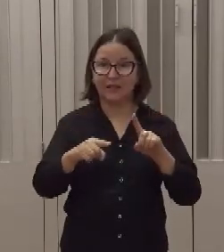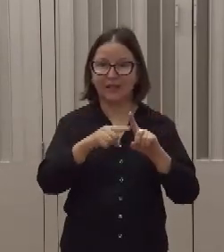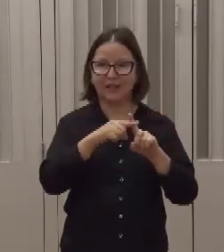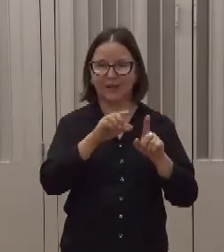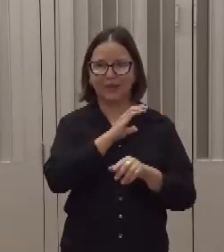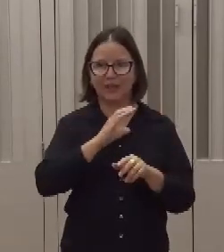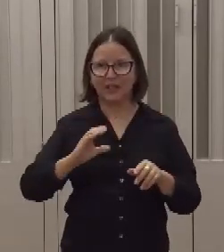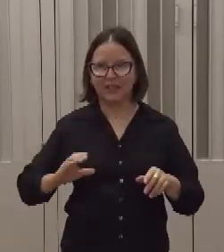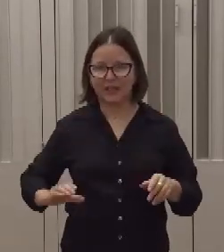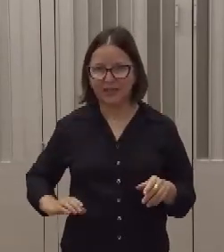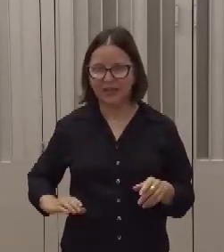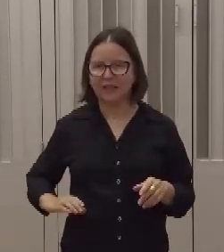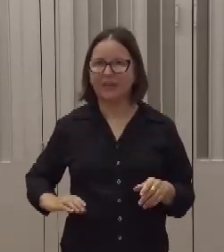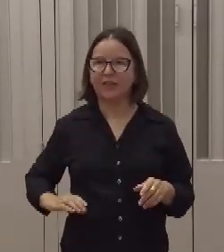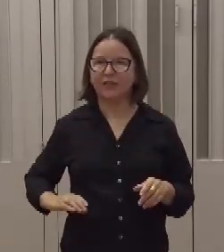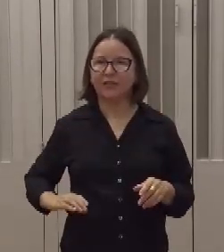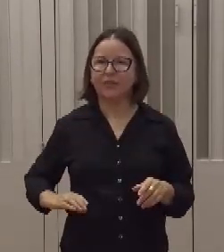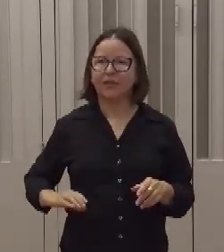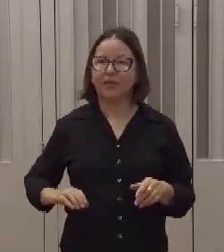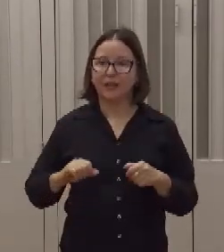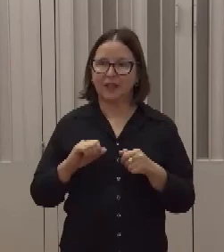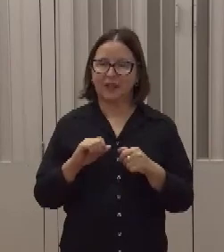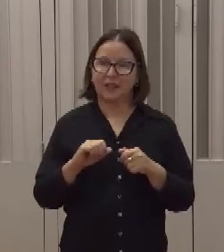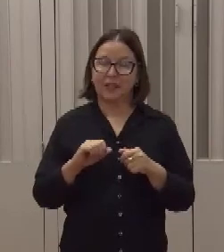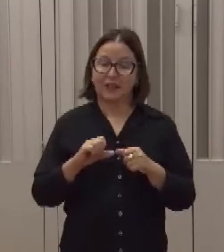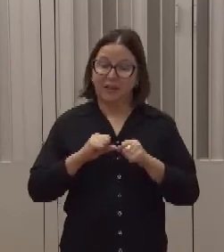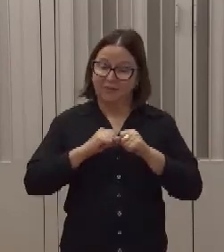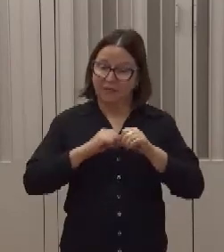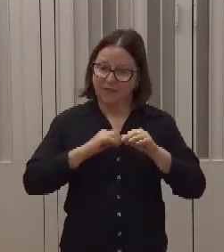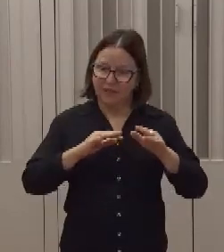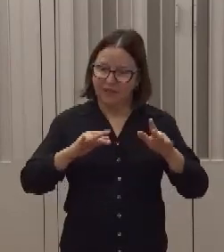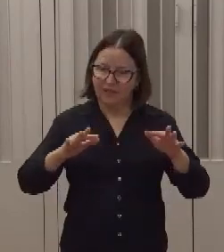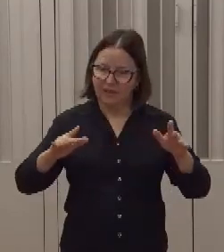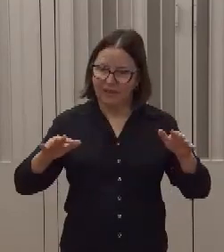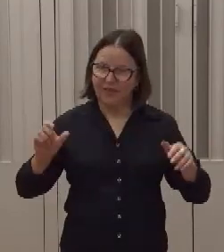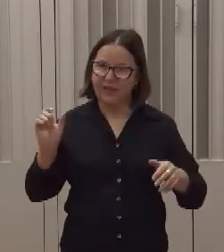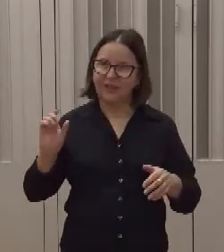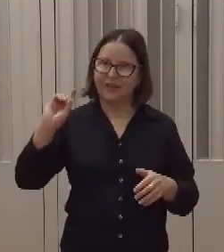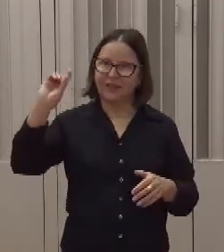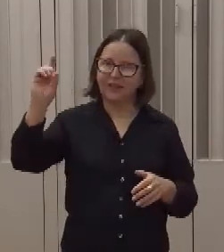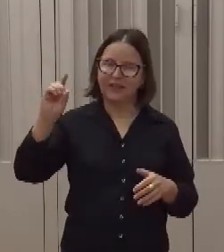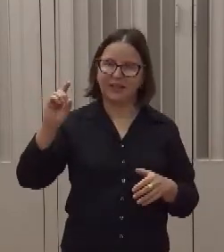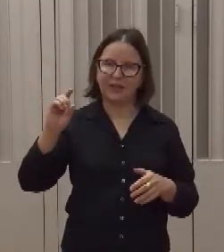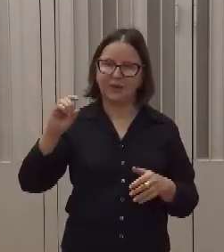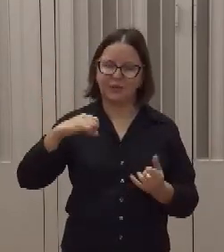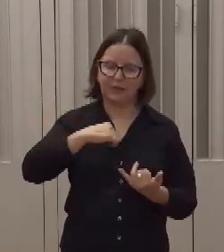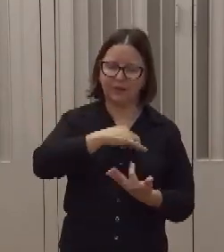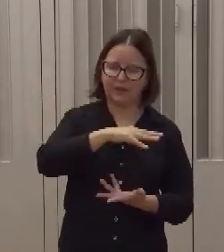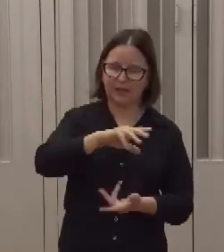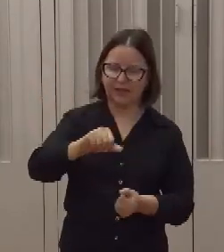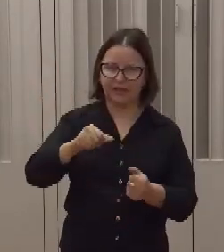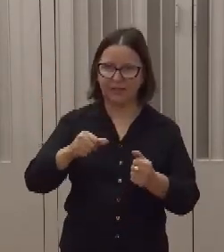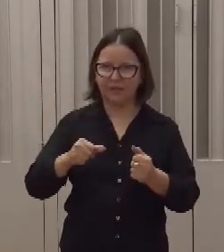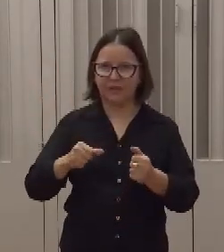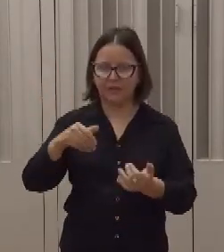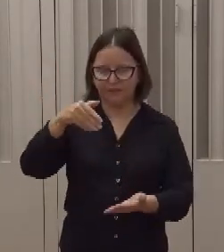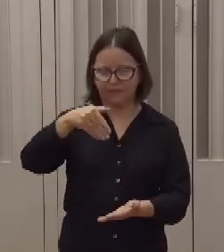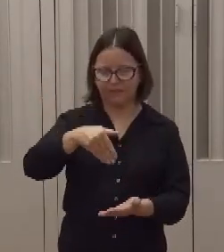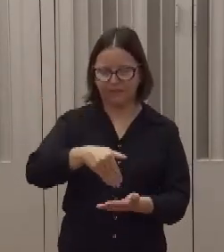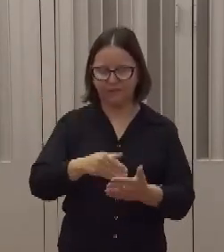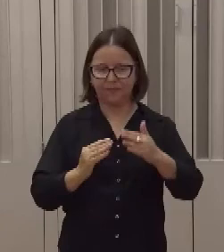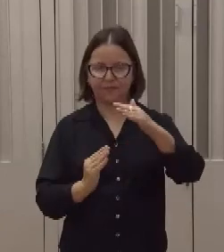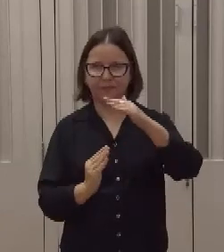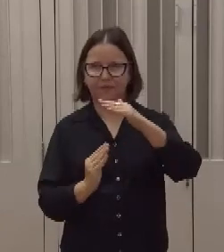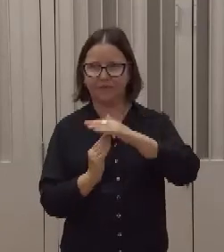de Deus até os confins da terra. É o que vai converter todas as pessoas, pessoas de todas as nações,